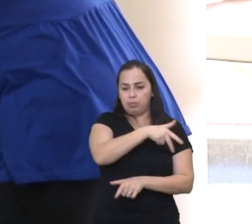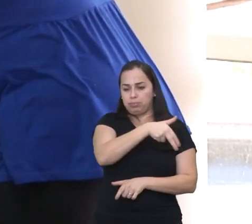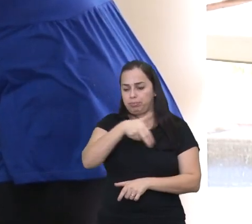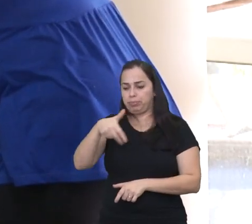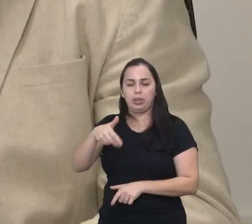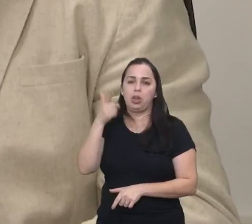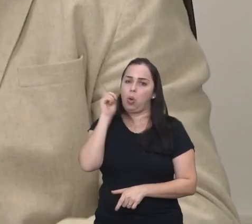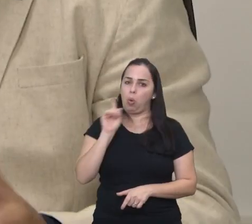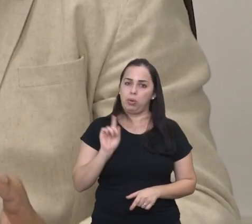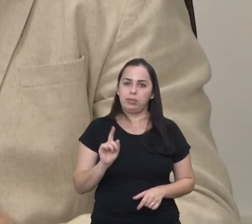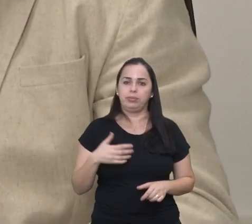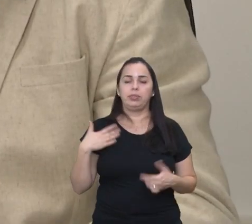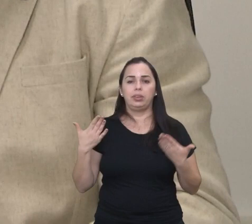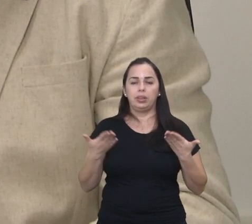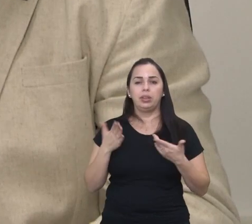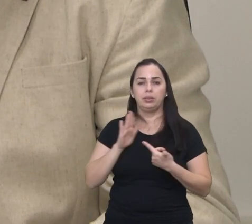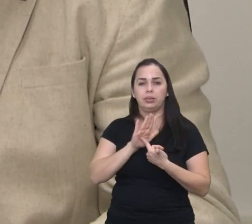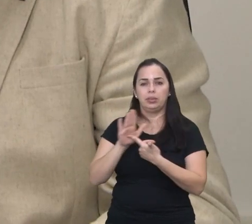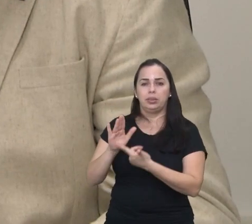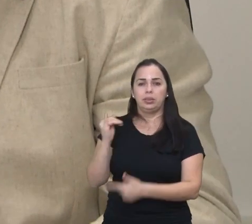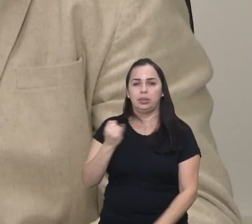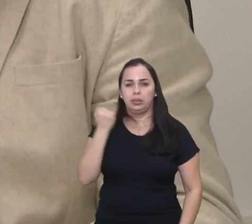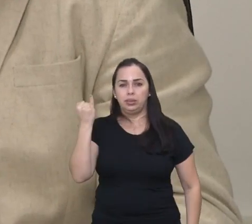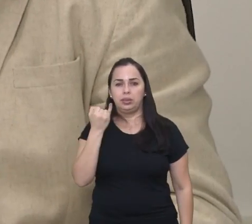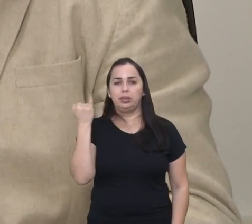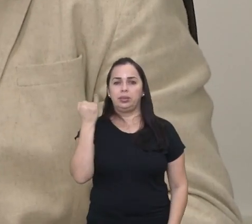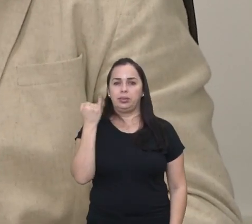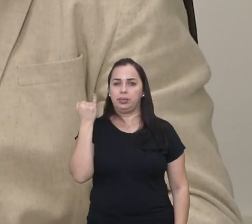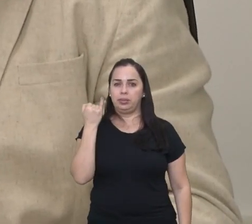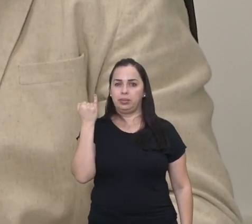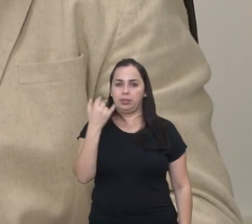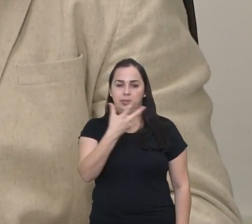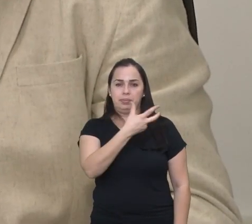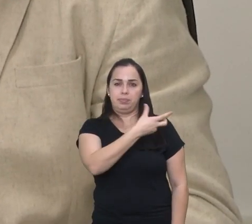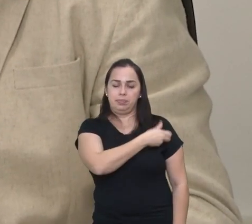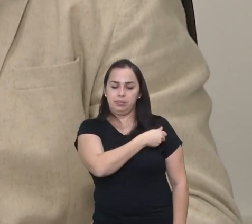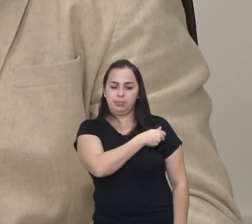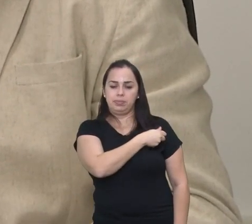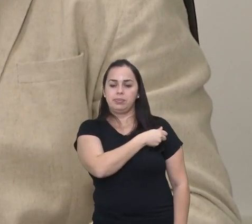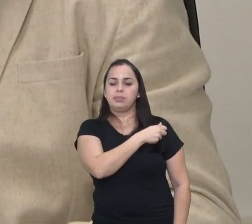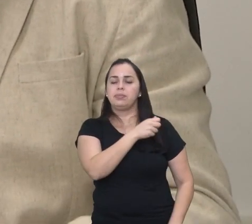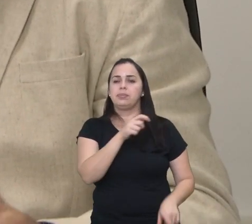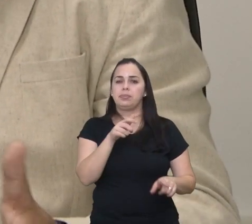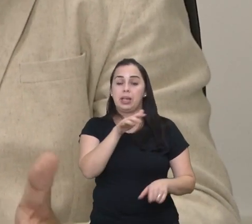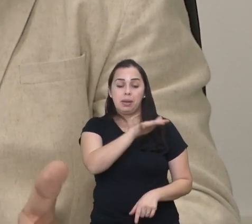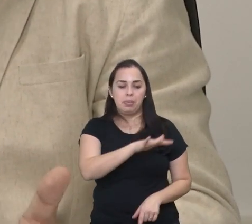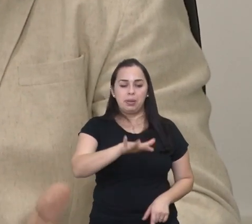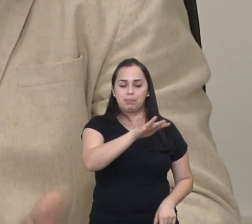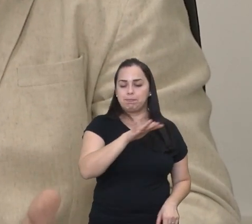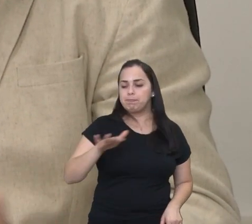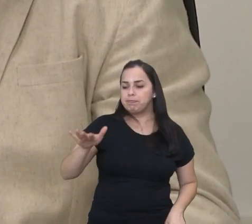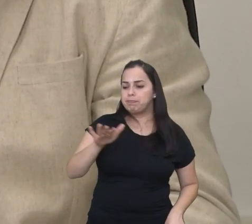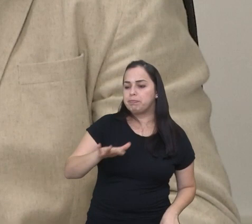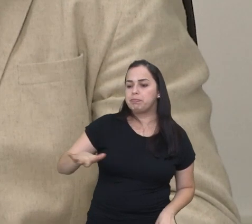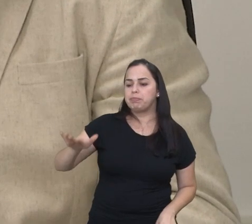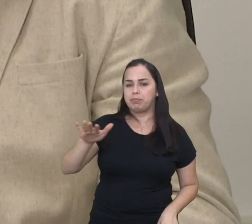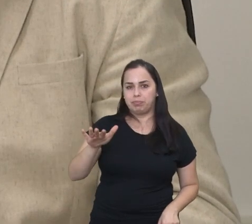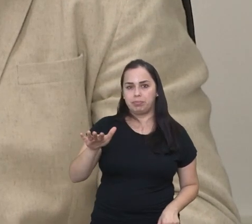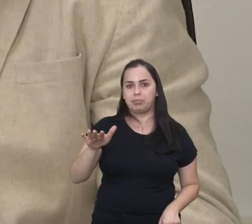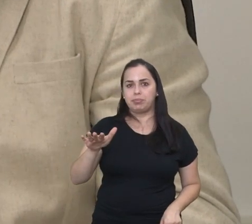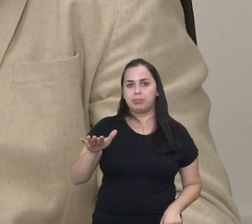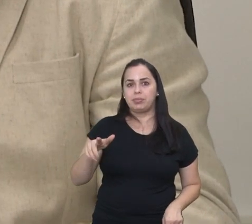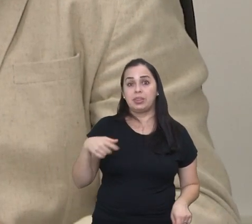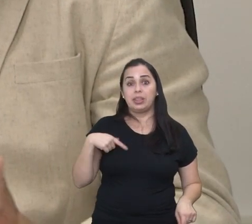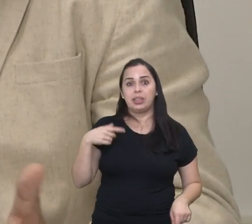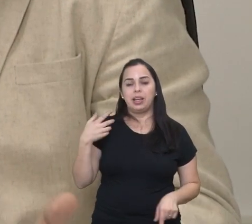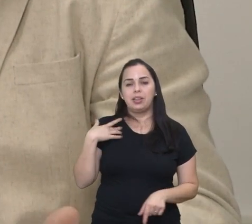de vacinação. Mostramos a importante necessidade dessa vacinação para essa classe de pessoas, para que